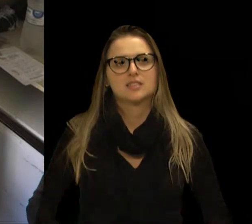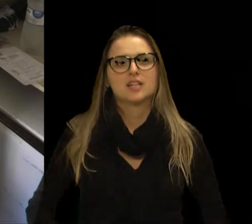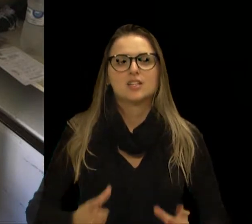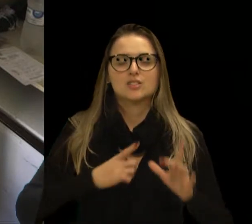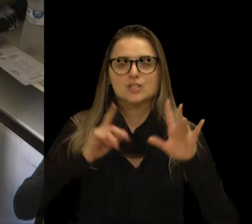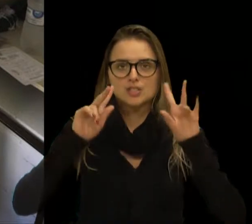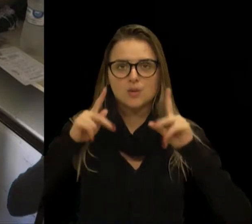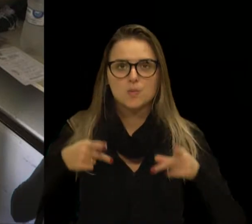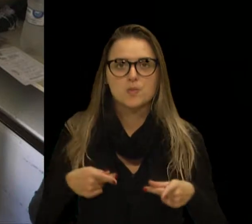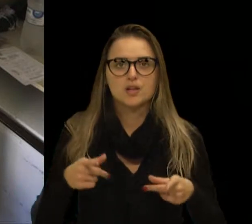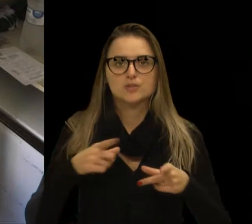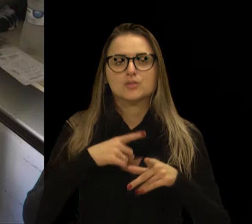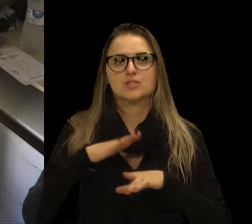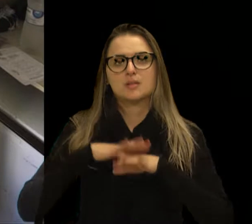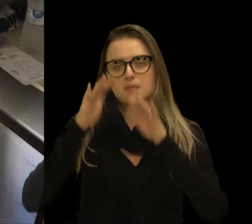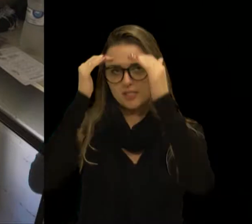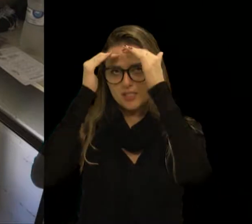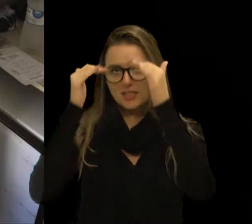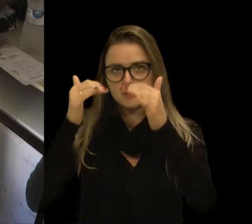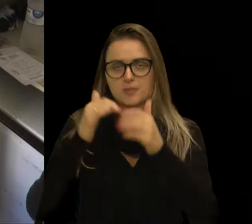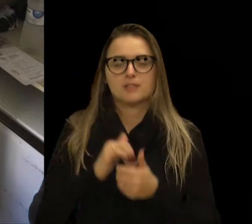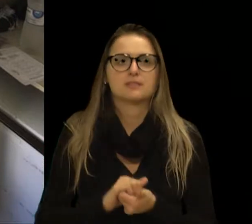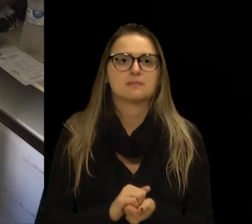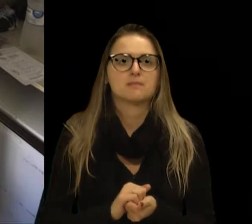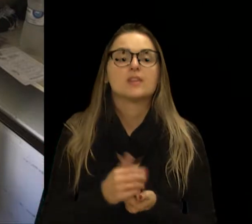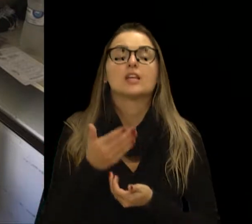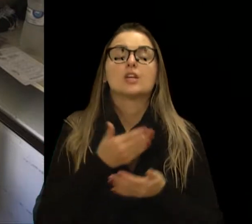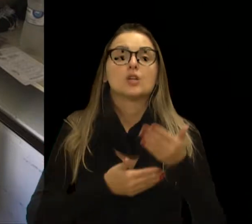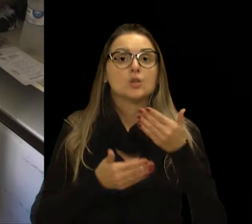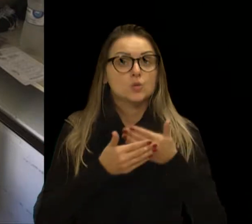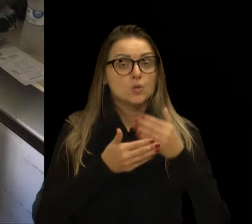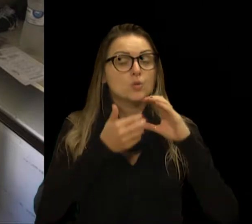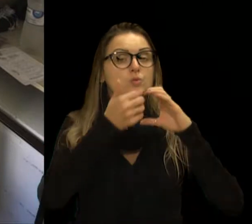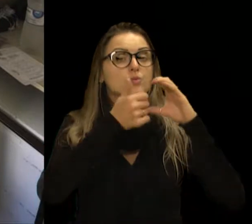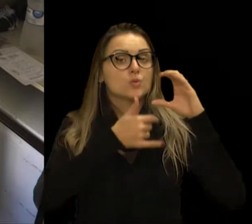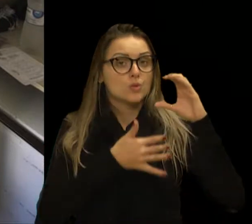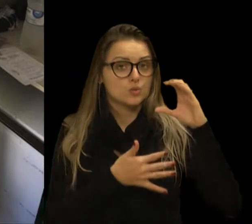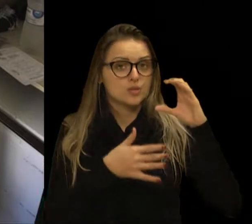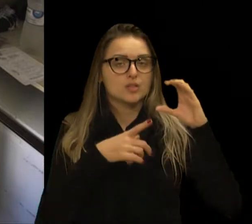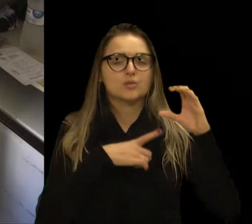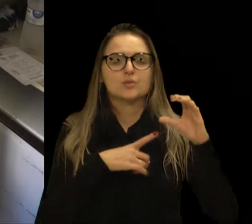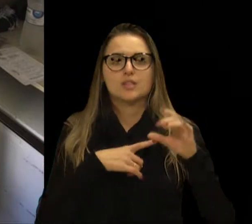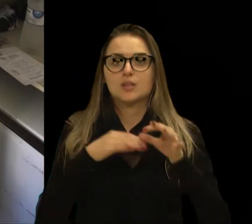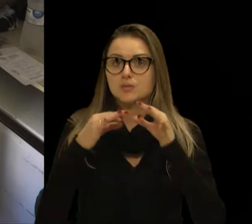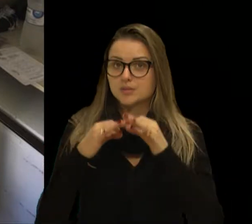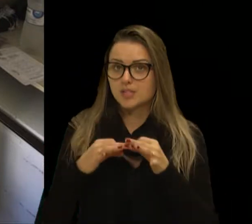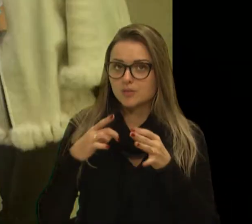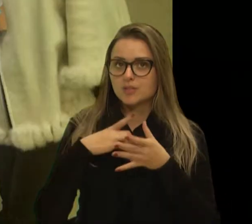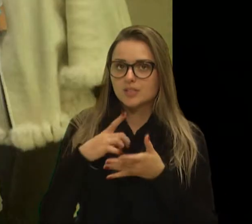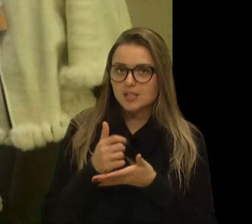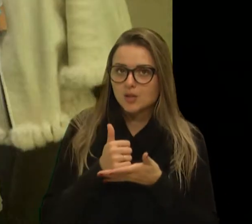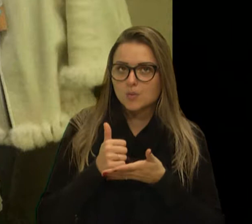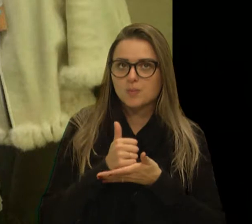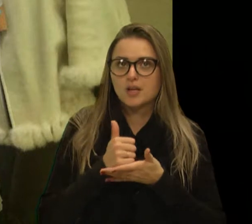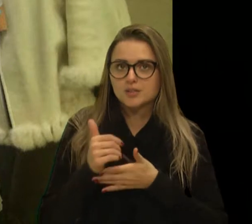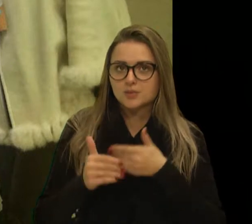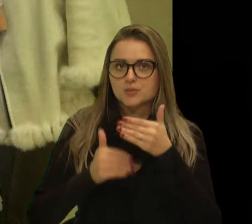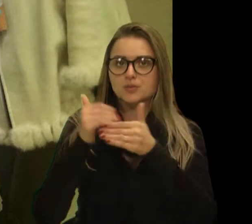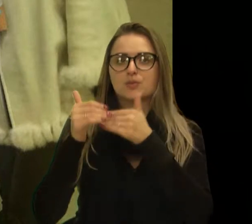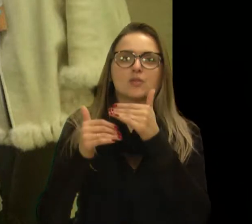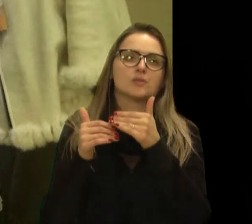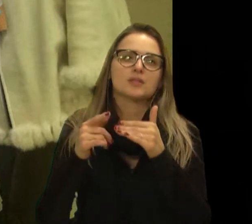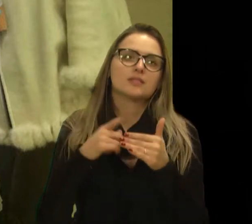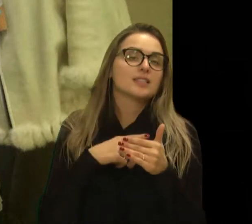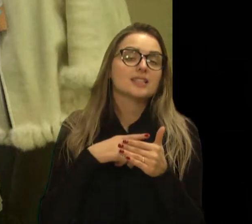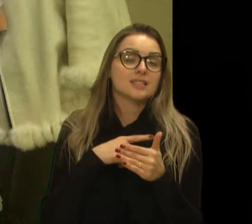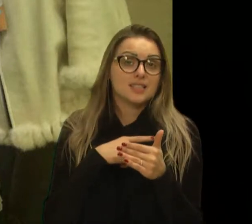humanismo e respeito. Estes conceitos, eu tenho certeza, trazemos de uma base, um